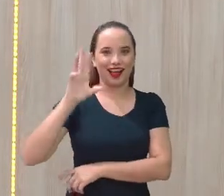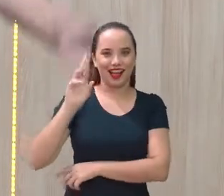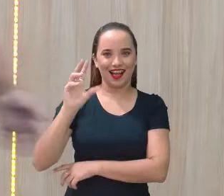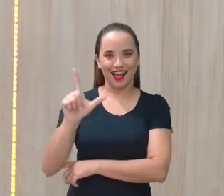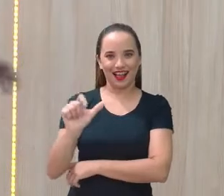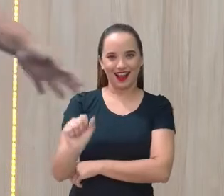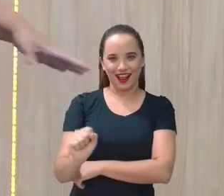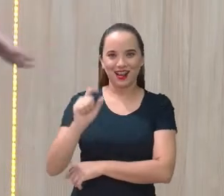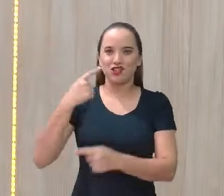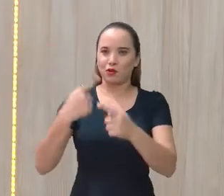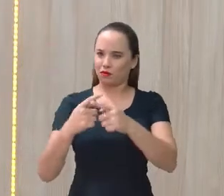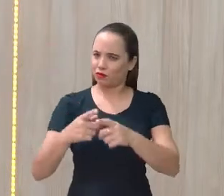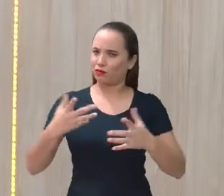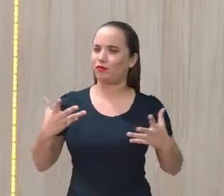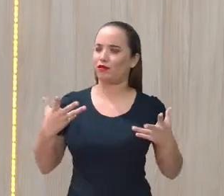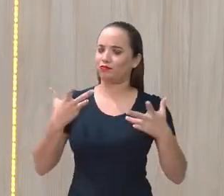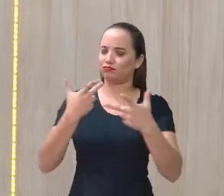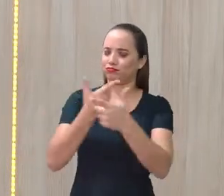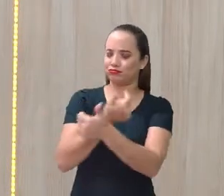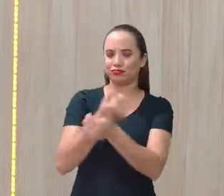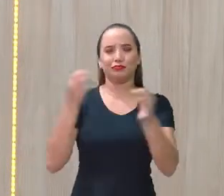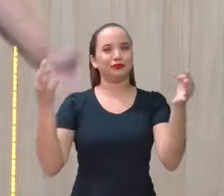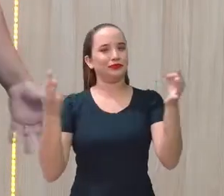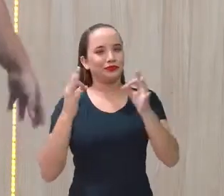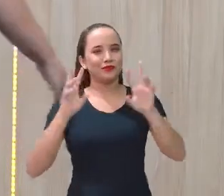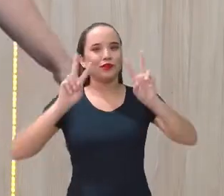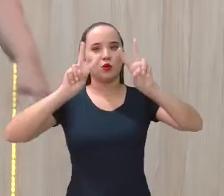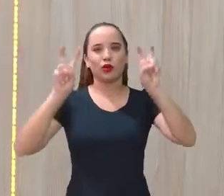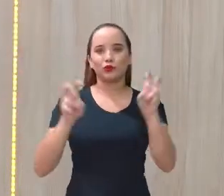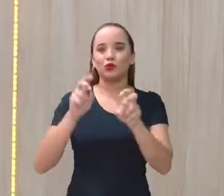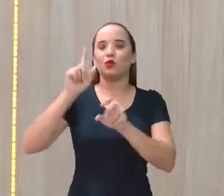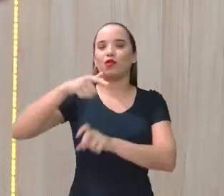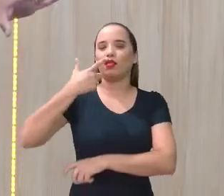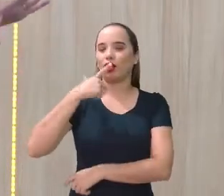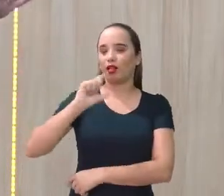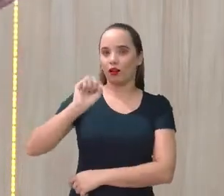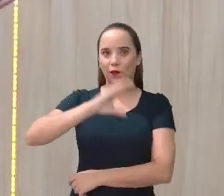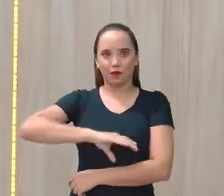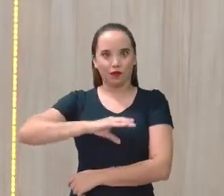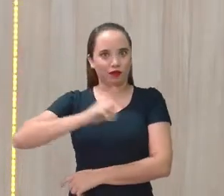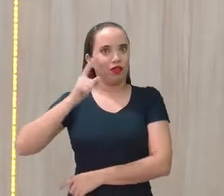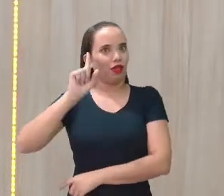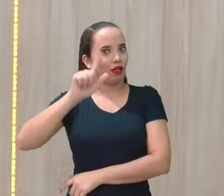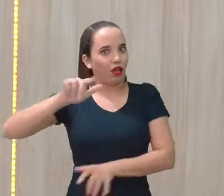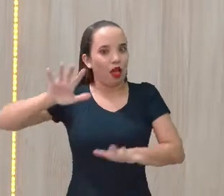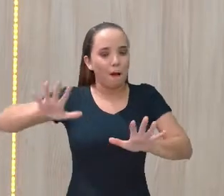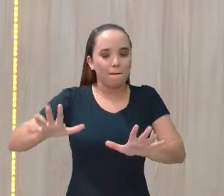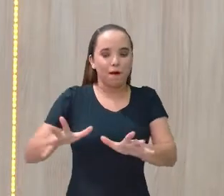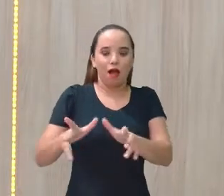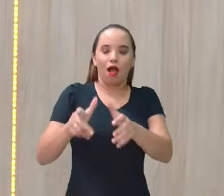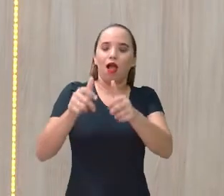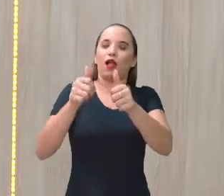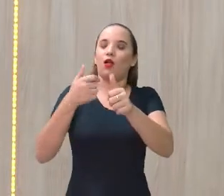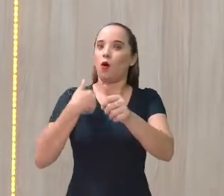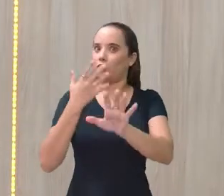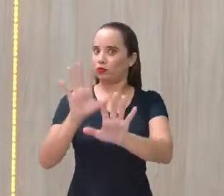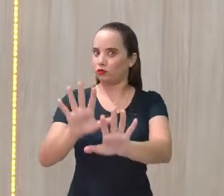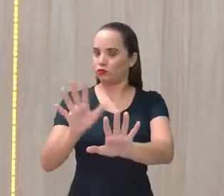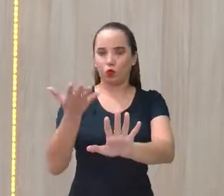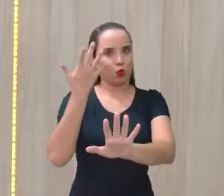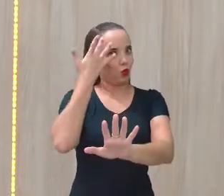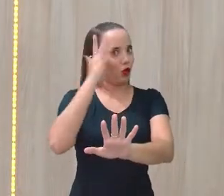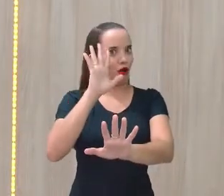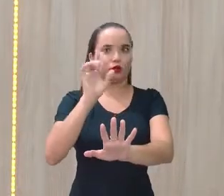de coisas maravilhosas, de língua portuguesa, que é a melhor disciplina. Olha, não quero escutar um não daí não,